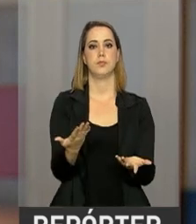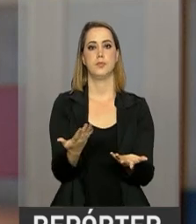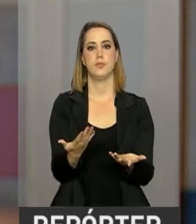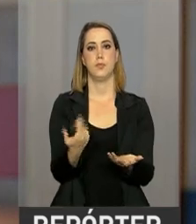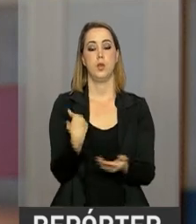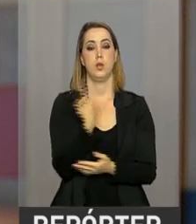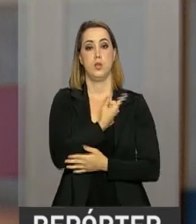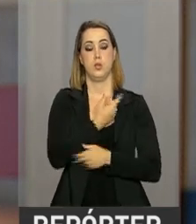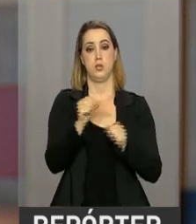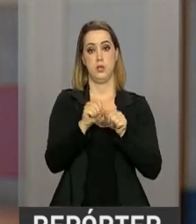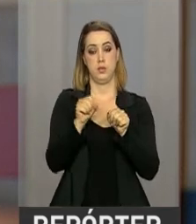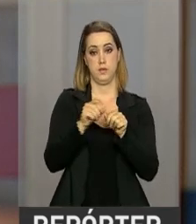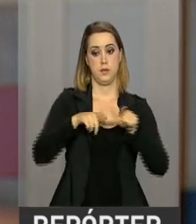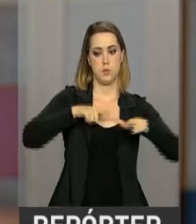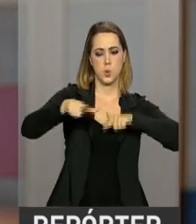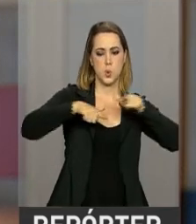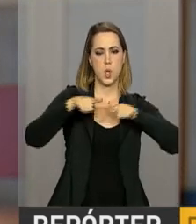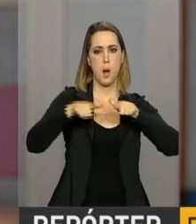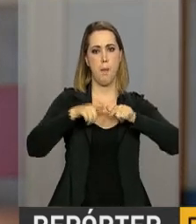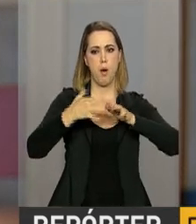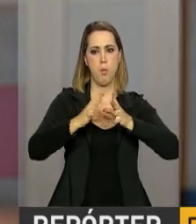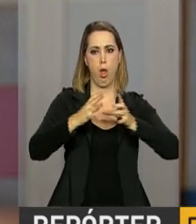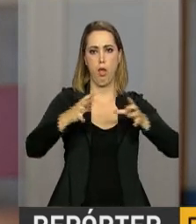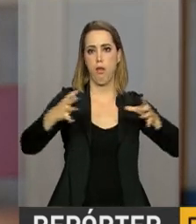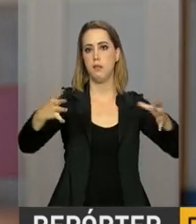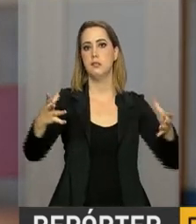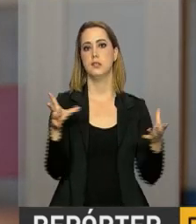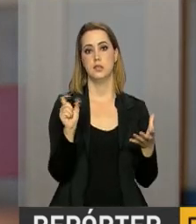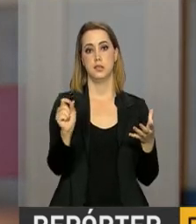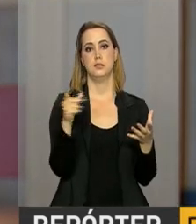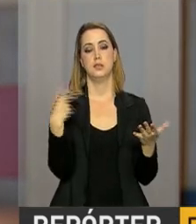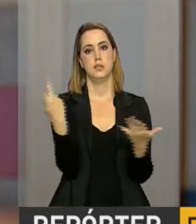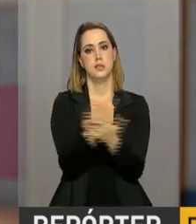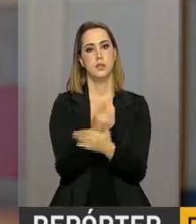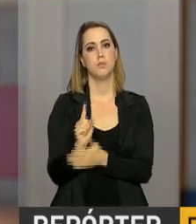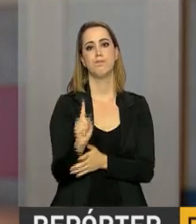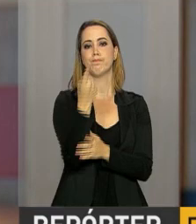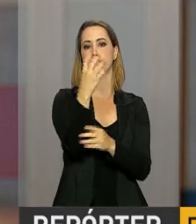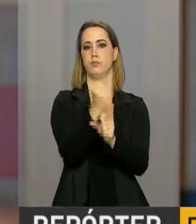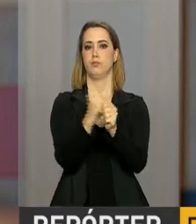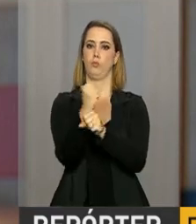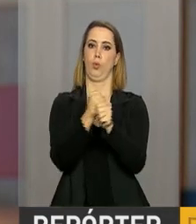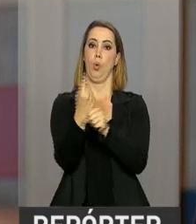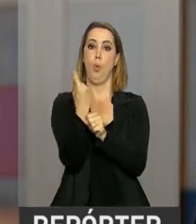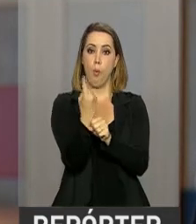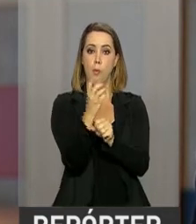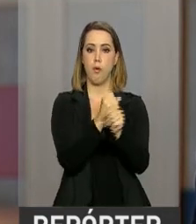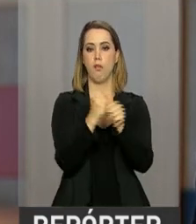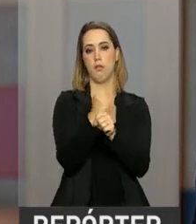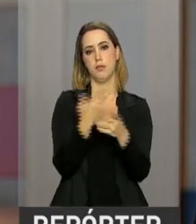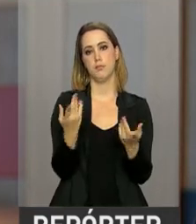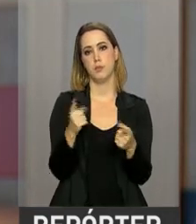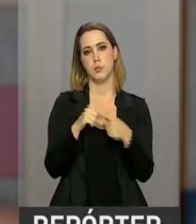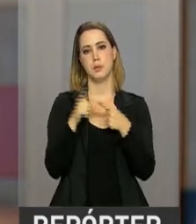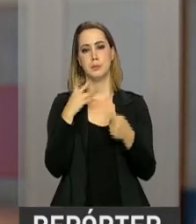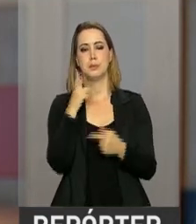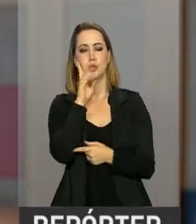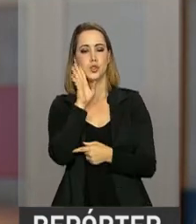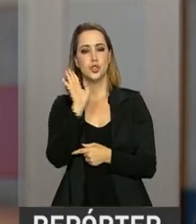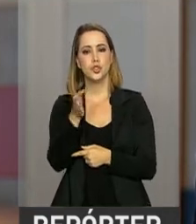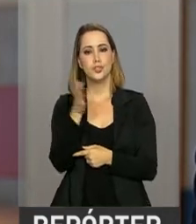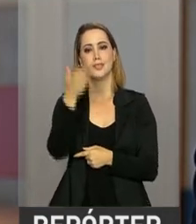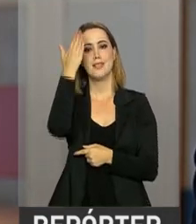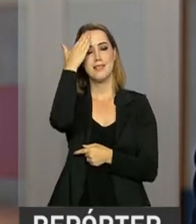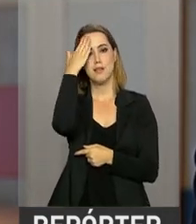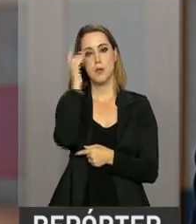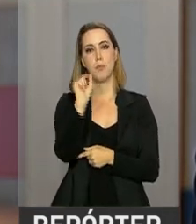Operação Ágata, uma operação gigante, não é? Que era realizada uma vez por ano. Mas isso a tornava previsível.